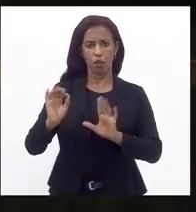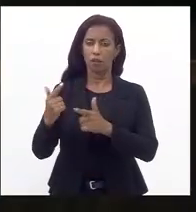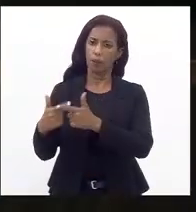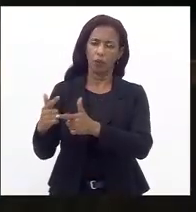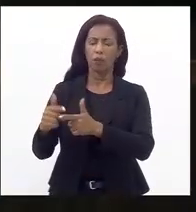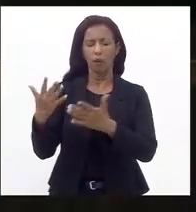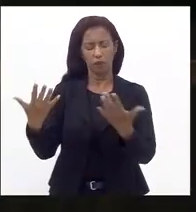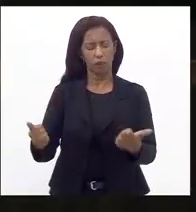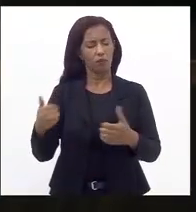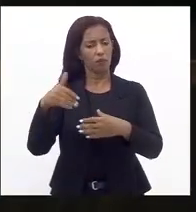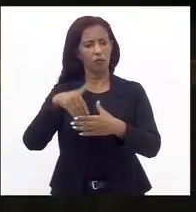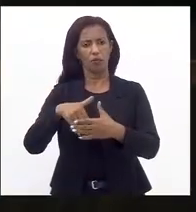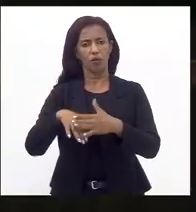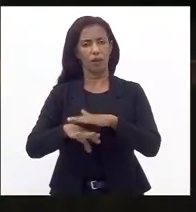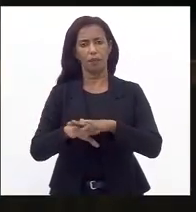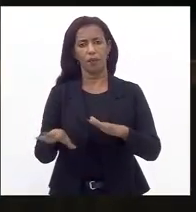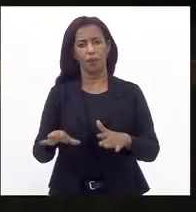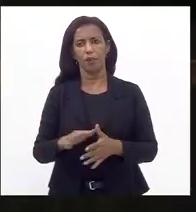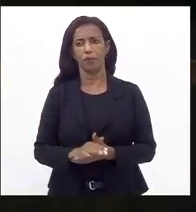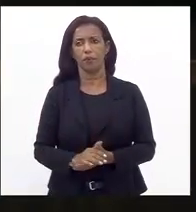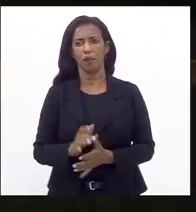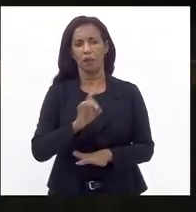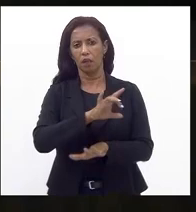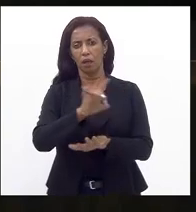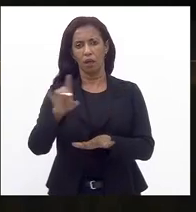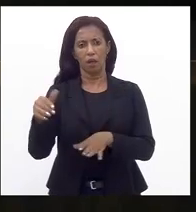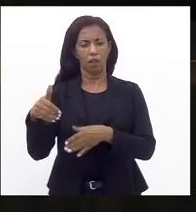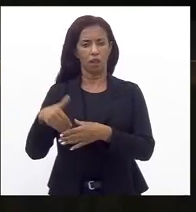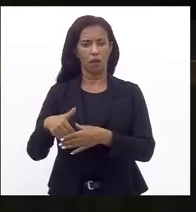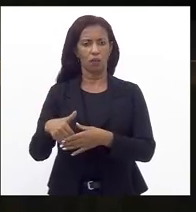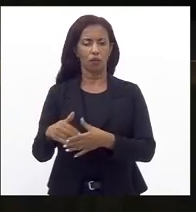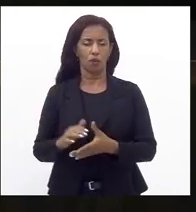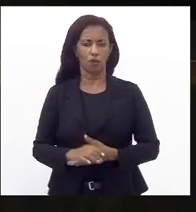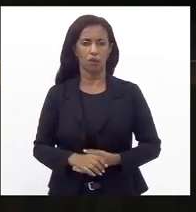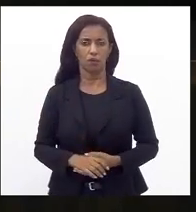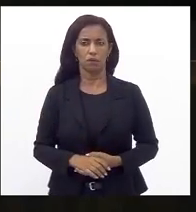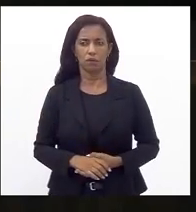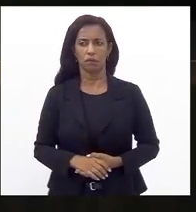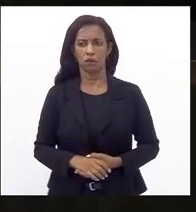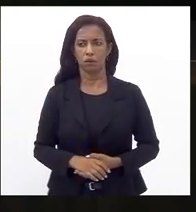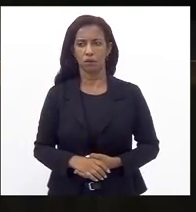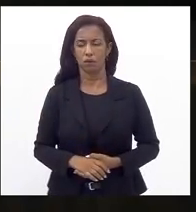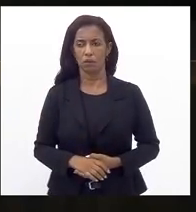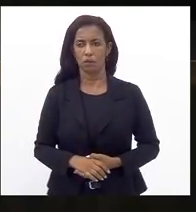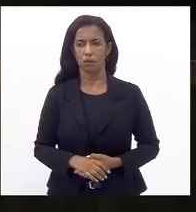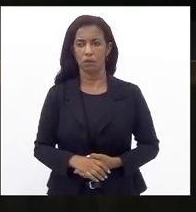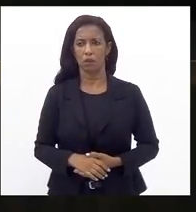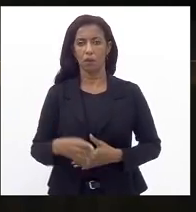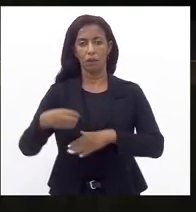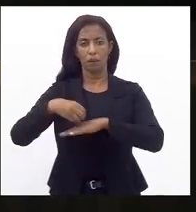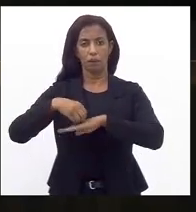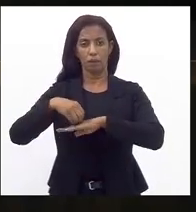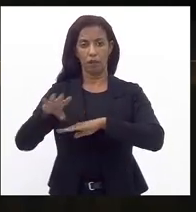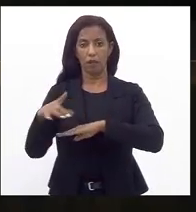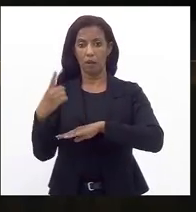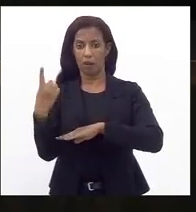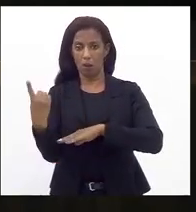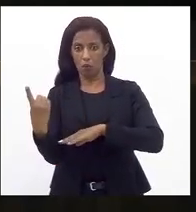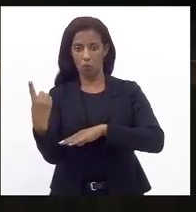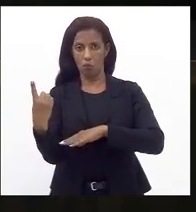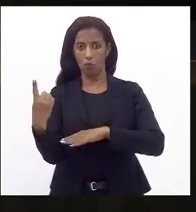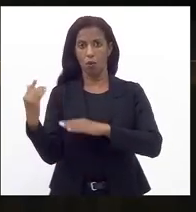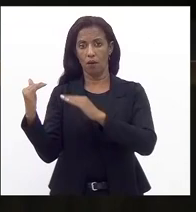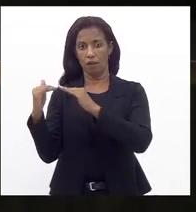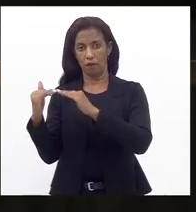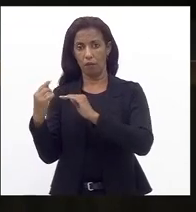não tem problema vamos voltar e vamos voltar e acabou cada um voto a seu jeito e vamos lá para caminhar o destaque vai ser uma favor e um